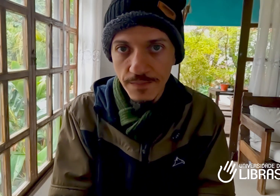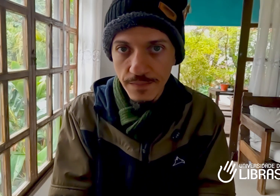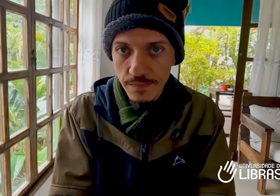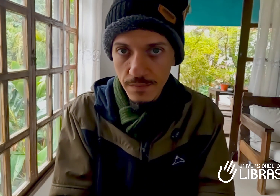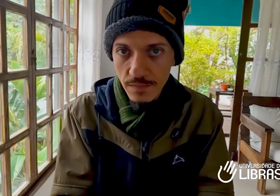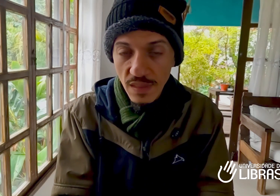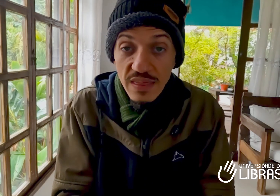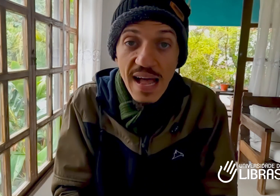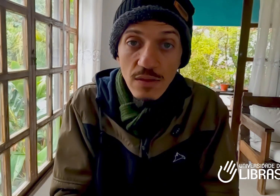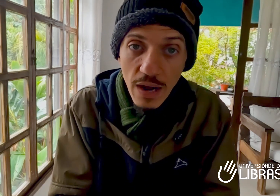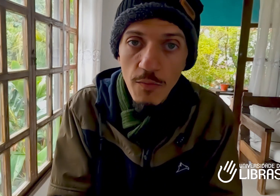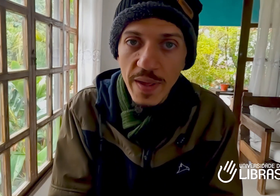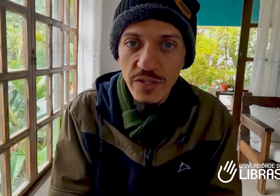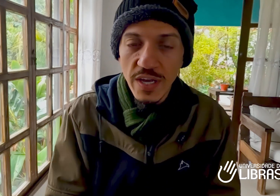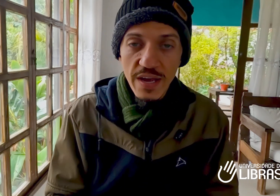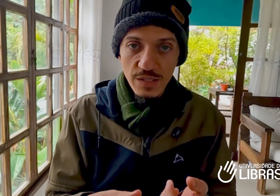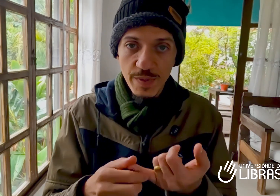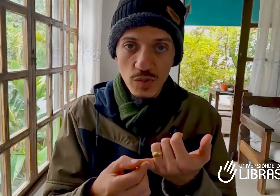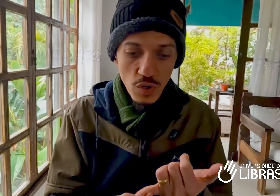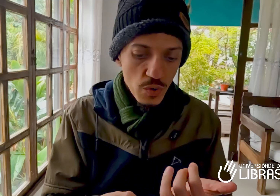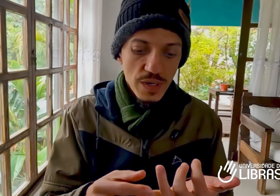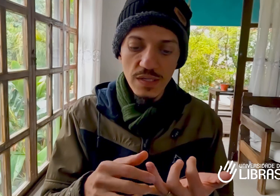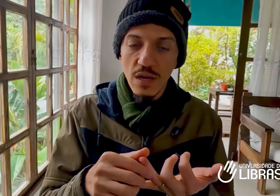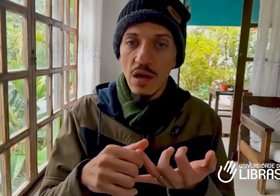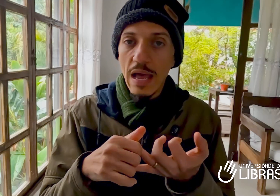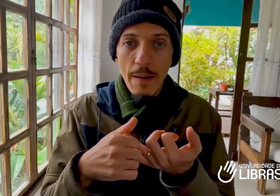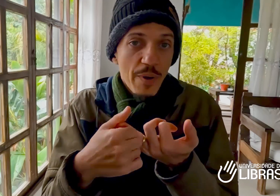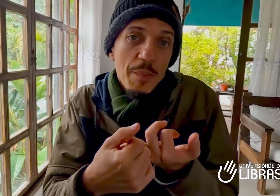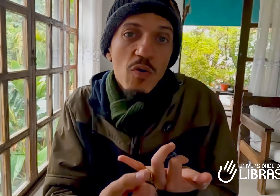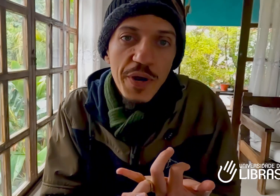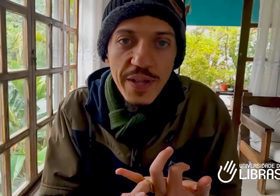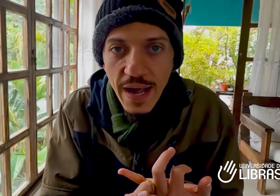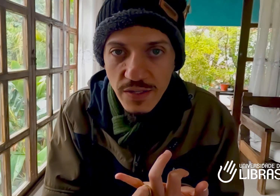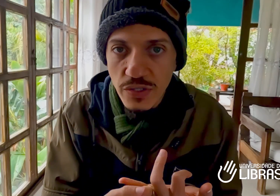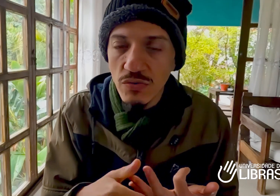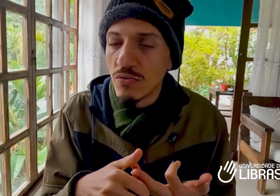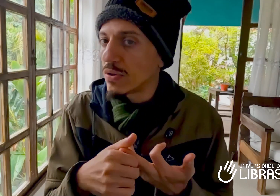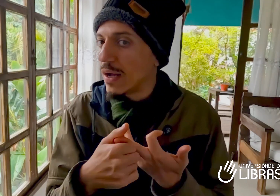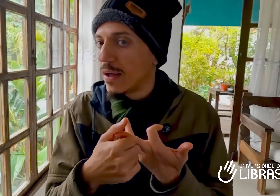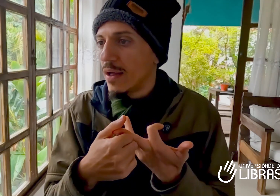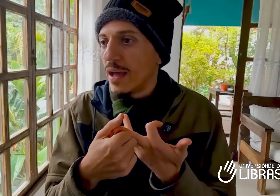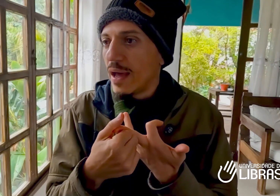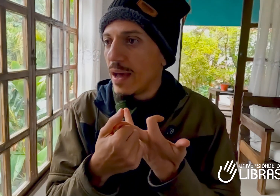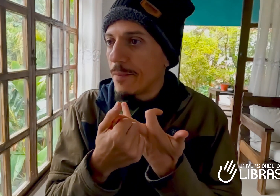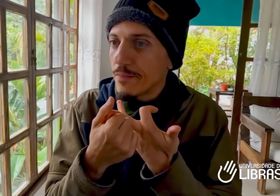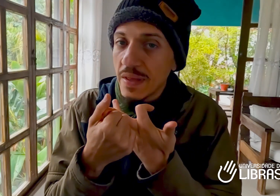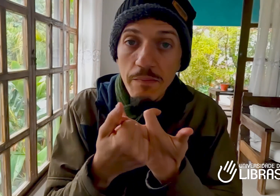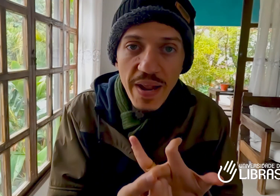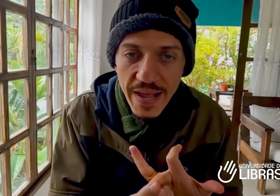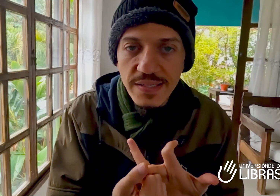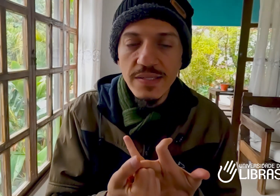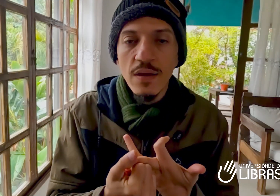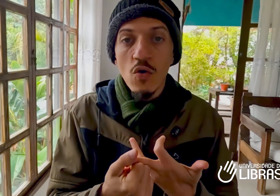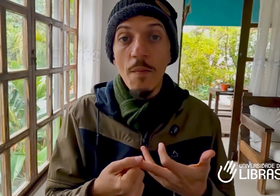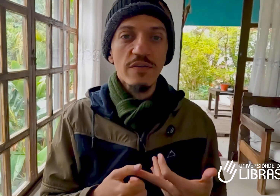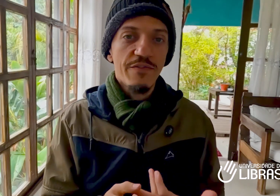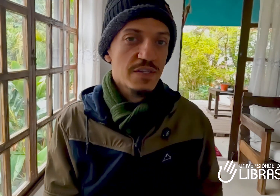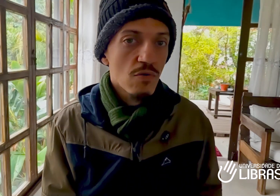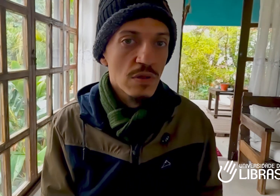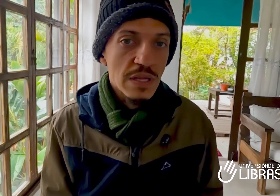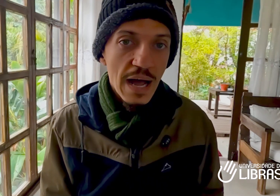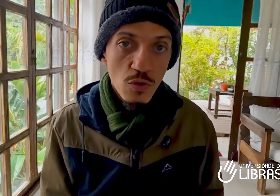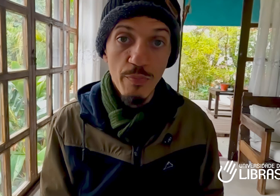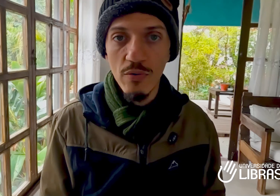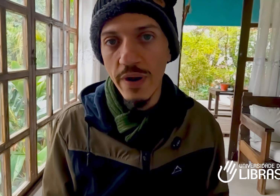abrir. Naturalmente, as pessoas, a própria comunidade surda, empresas, começam a